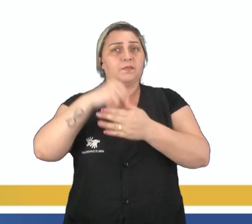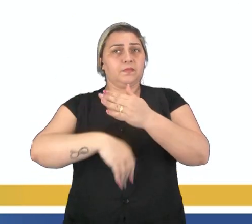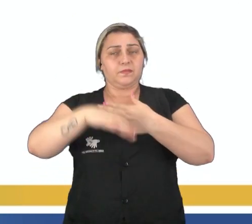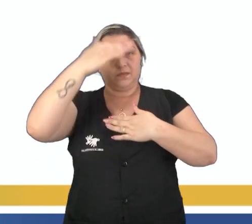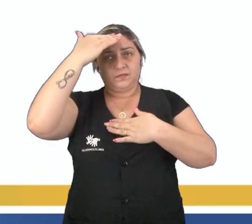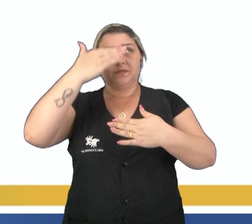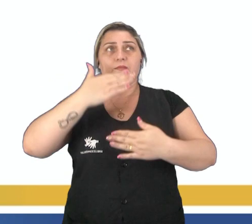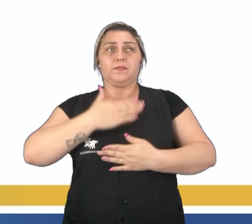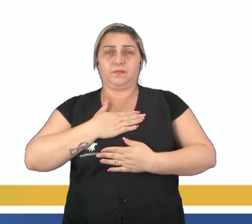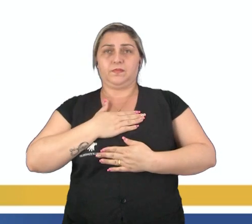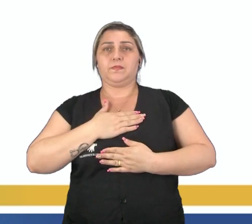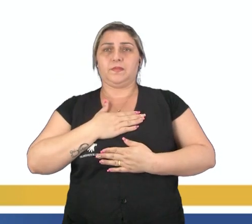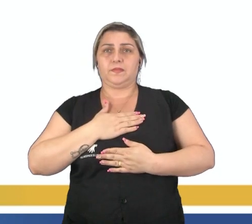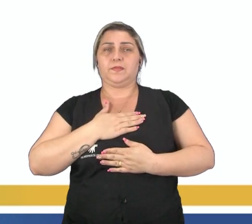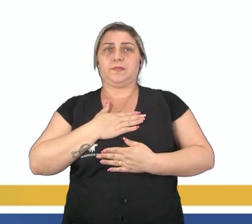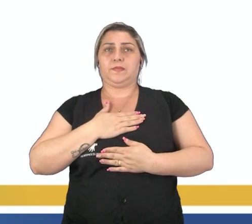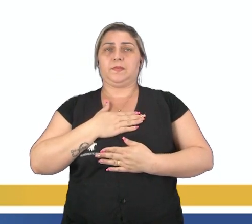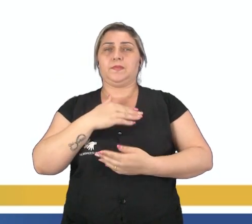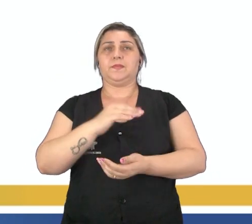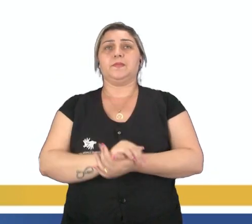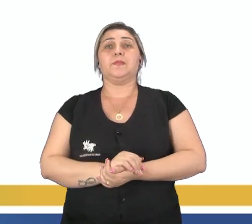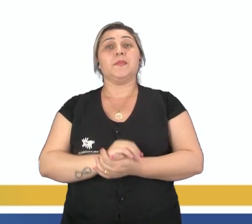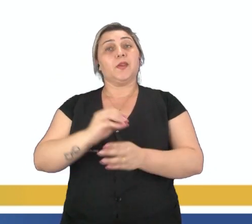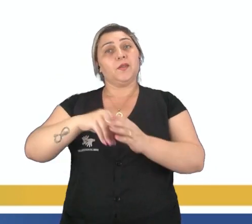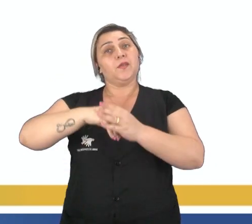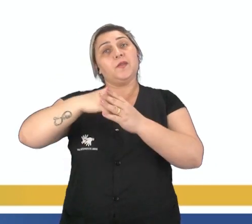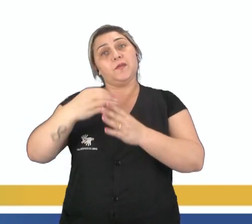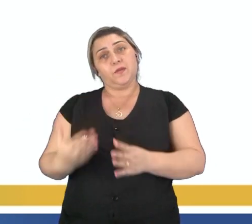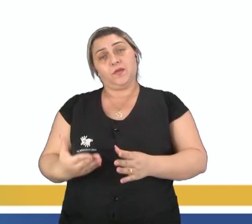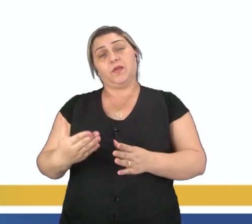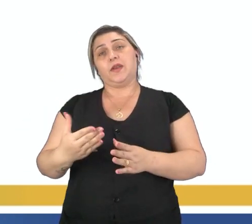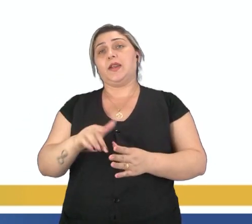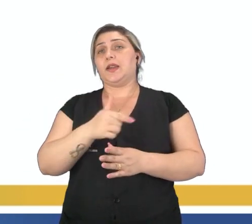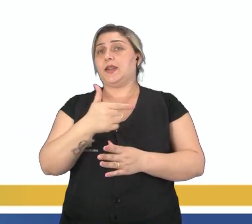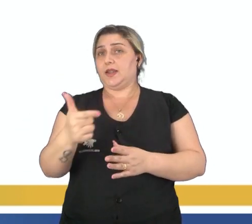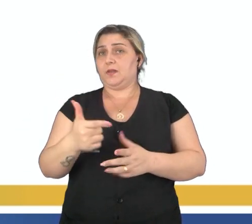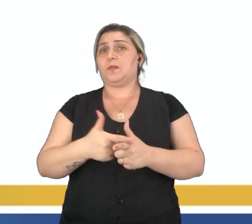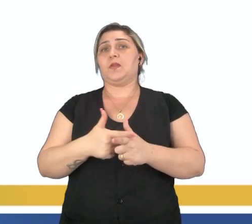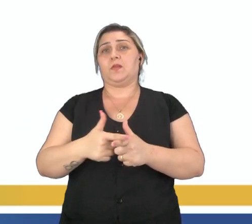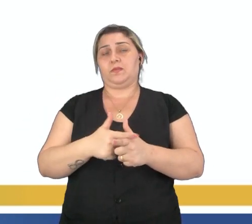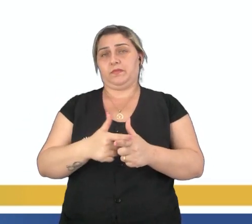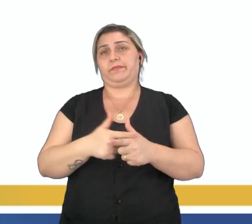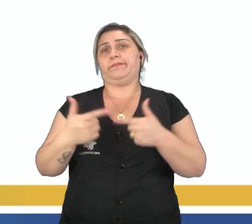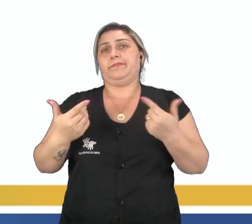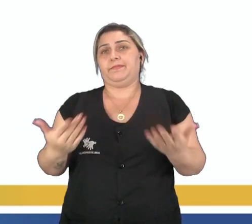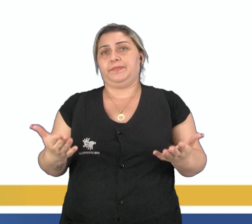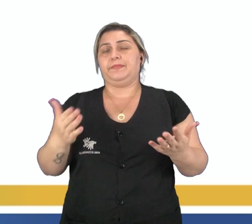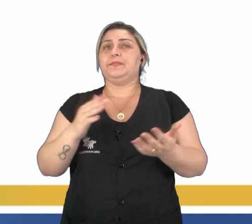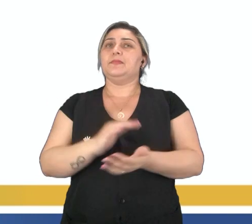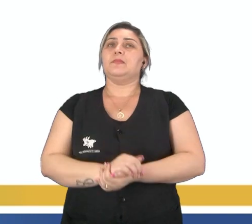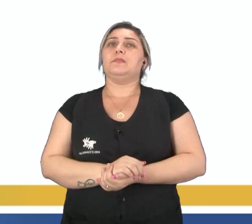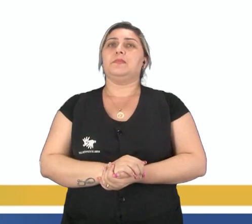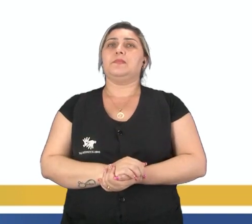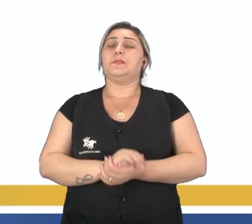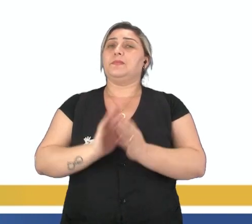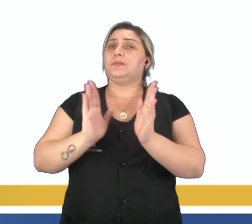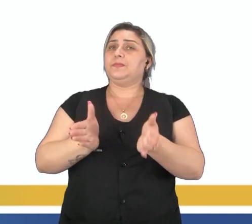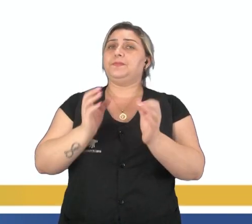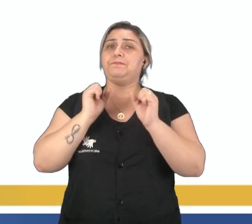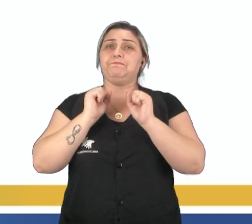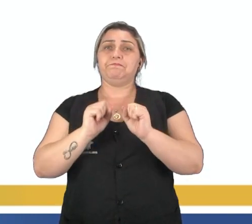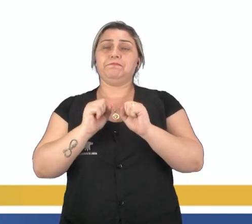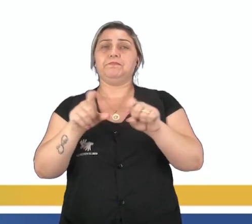porque nem que seja um órgão que esteja fora do padrão, que não esteja conseguindo executar a atividade plenamente, já